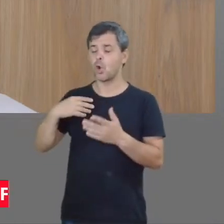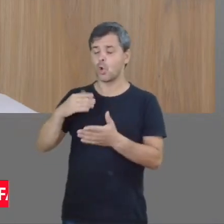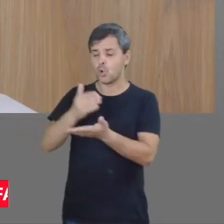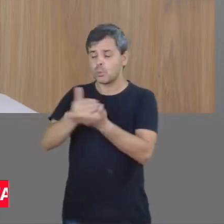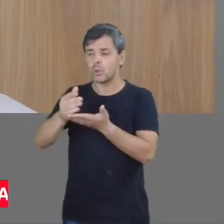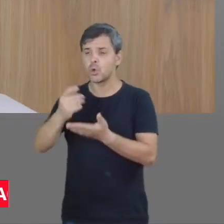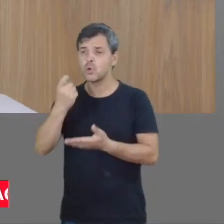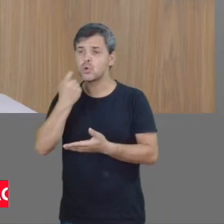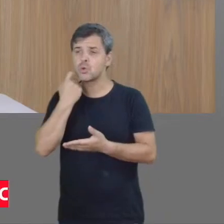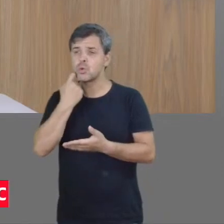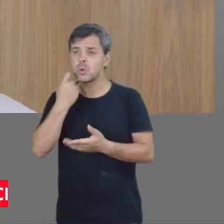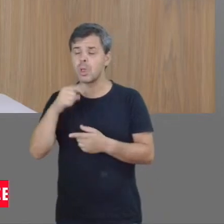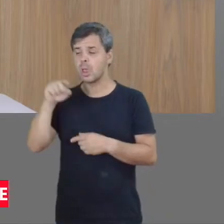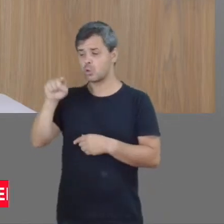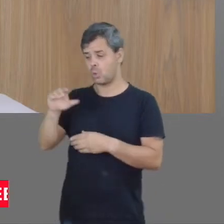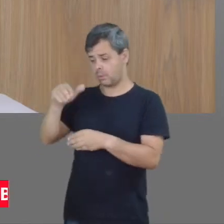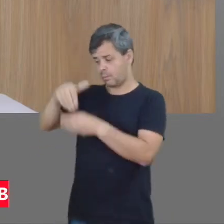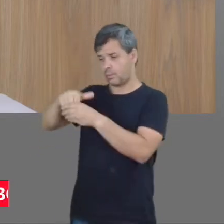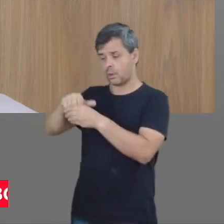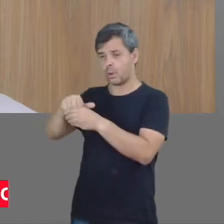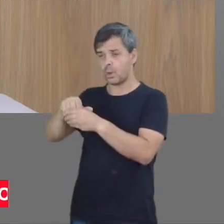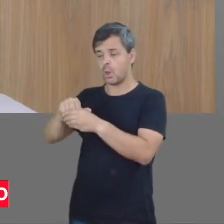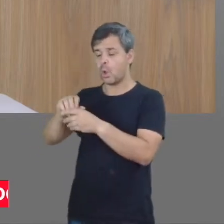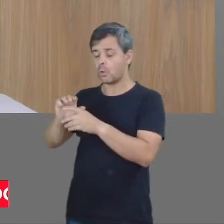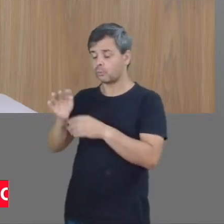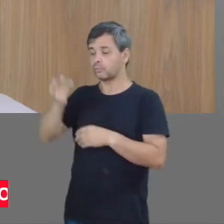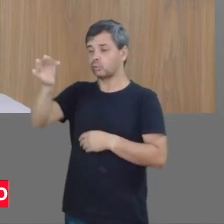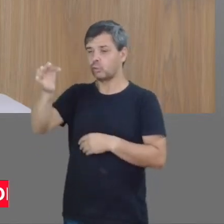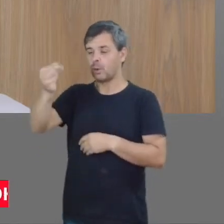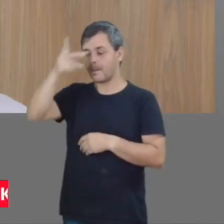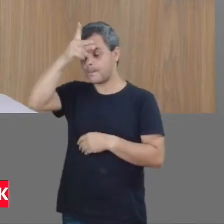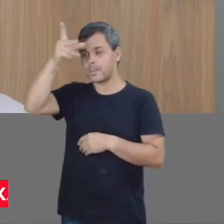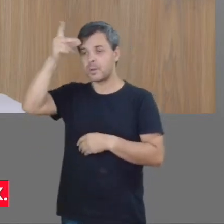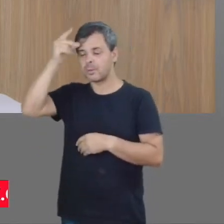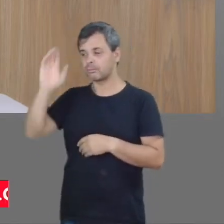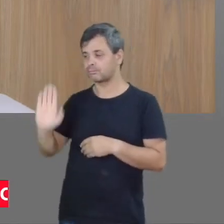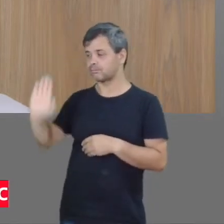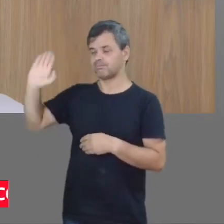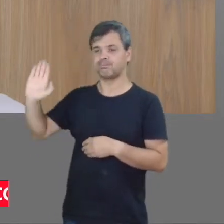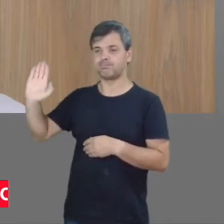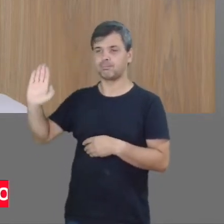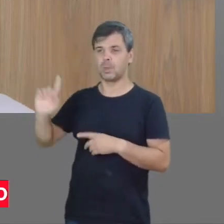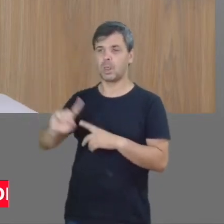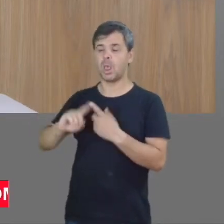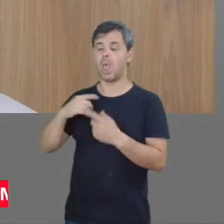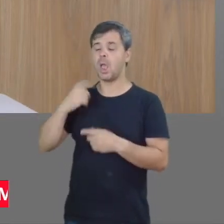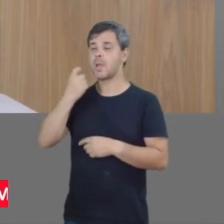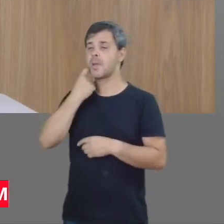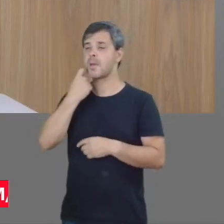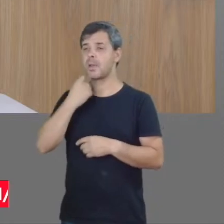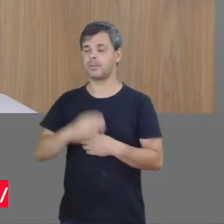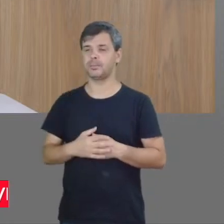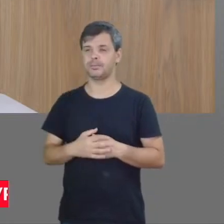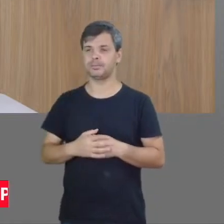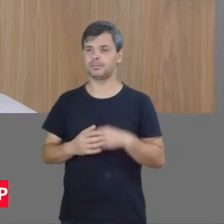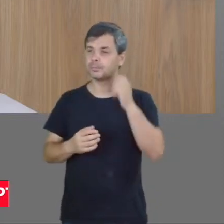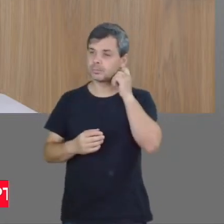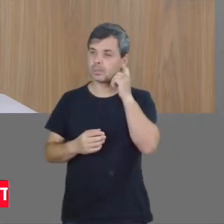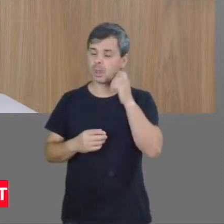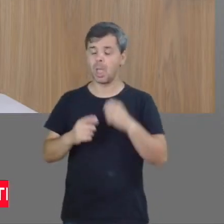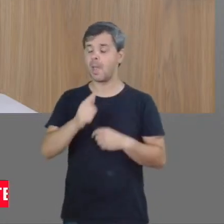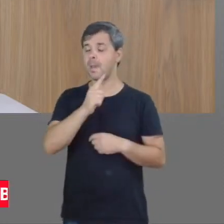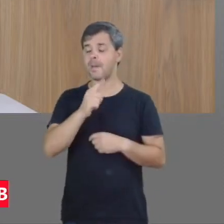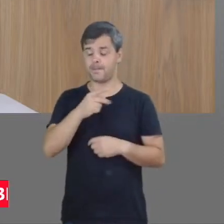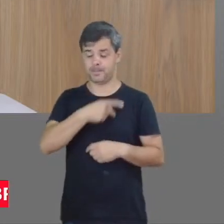sexta-feira com o lançamento da sua pré-candidatura à Prefeitura de Uberlândia, já na sexta-feira. Logo em seguida, né, a presidenta